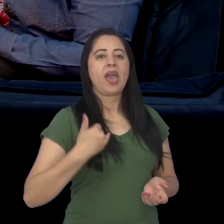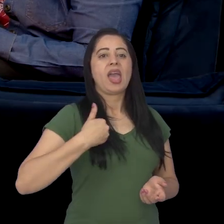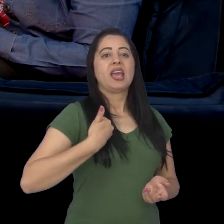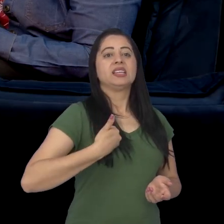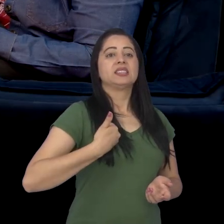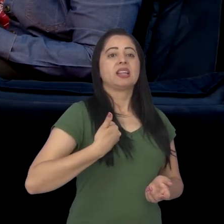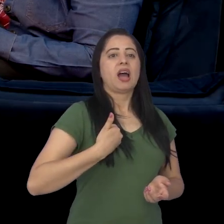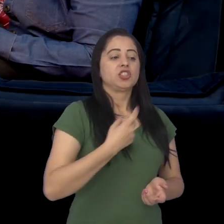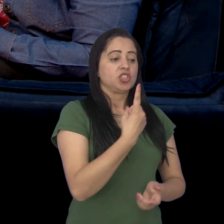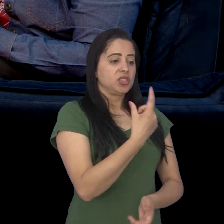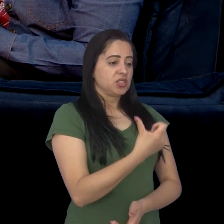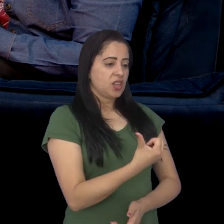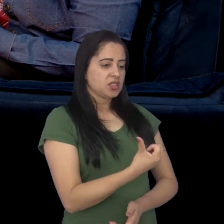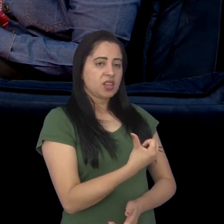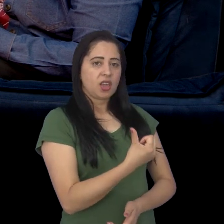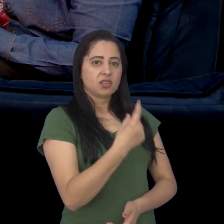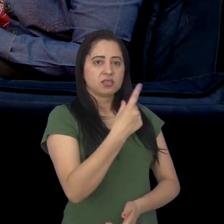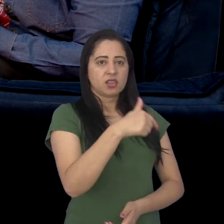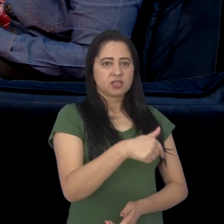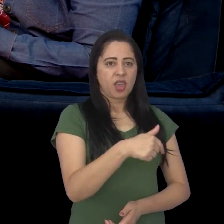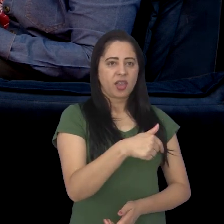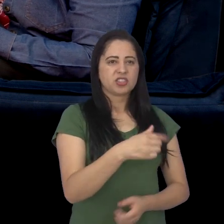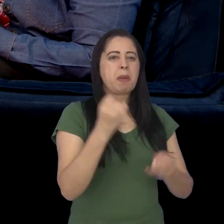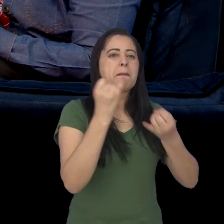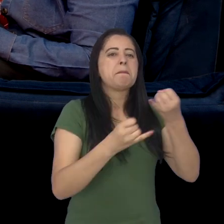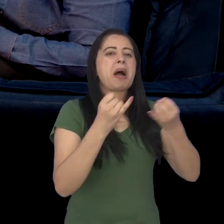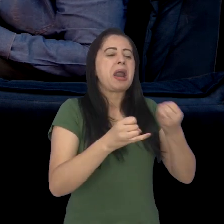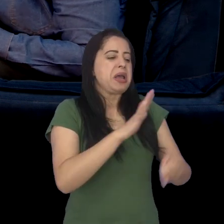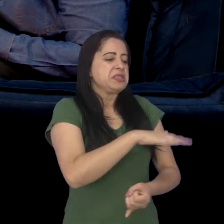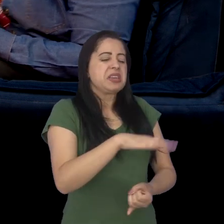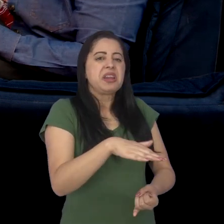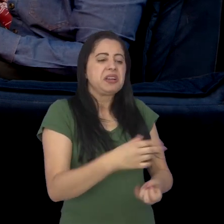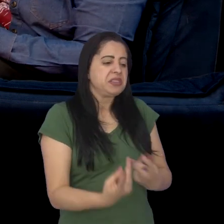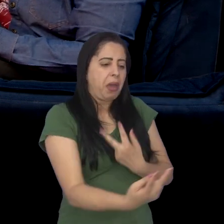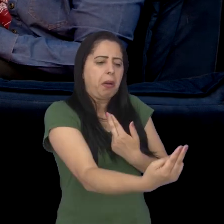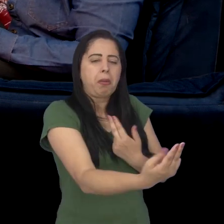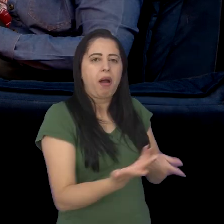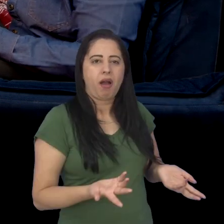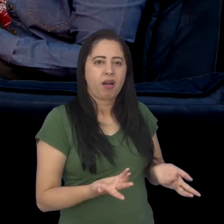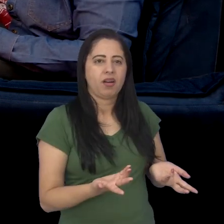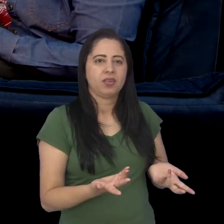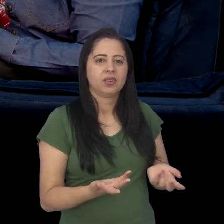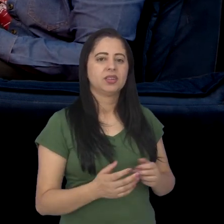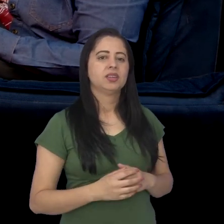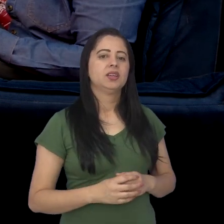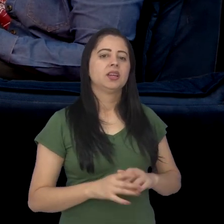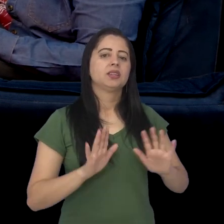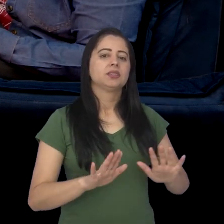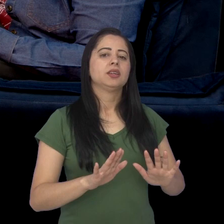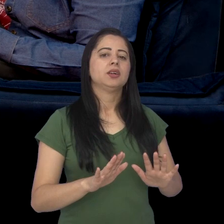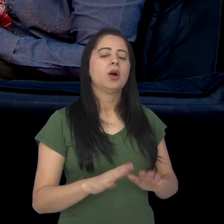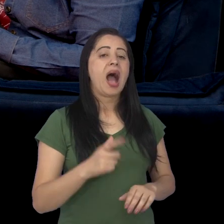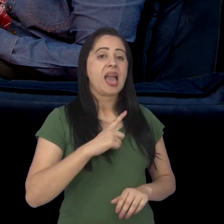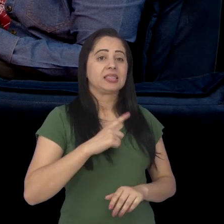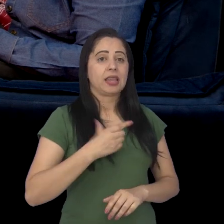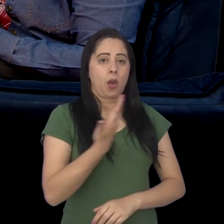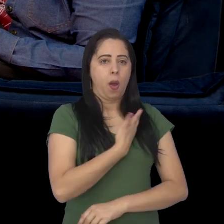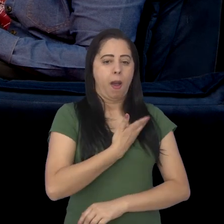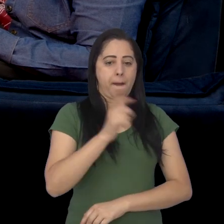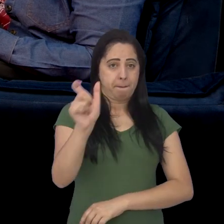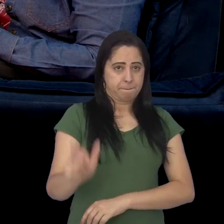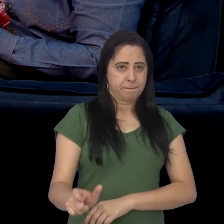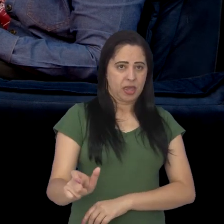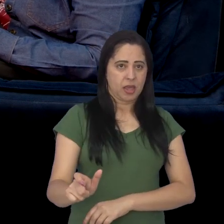legal. A diferença de idade minha para os alunos, na minha pouca, primeira né? turma, era de 10 anos. Nossa. Então eu era tão criança quanto eles, né?